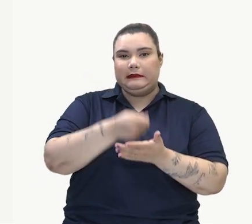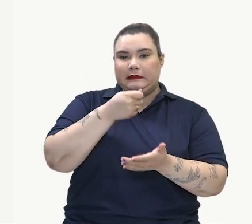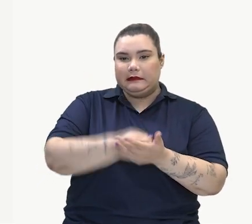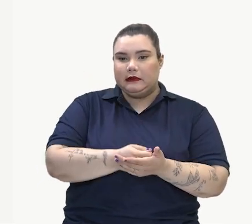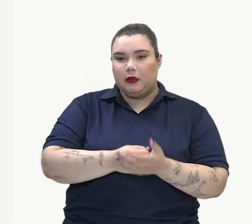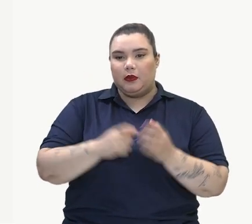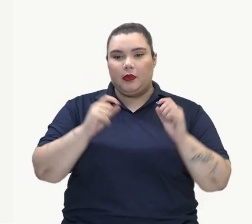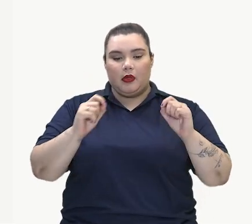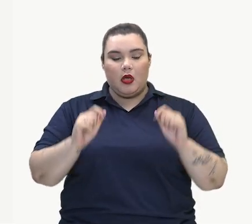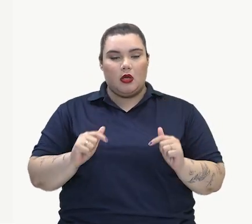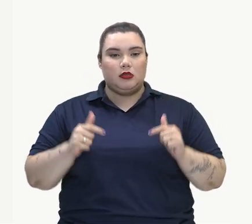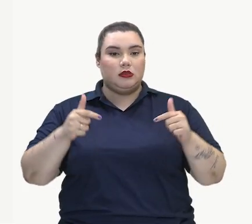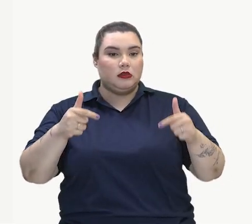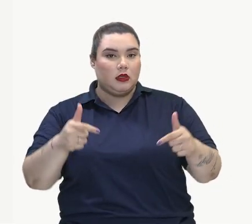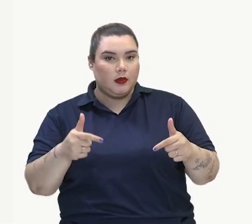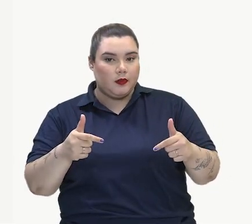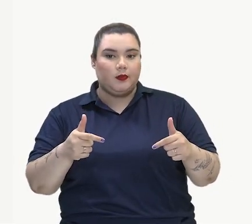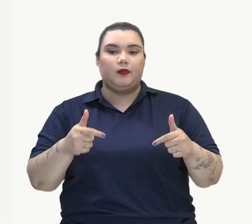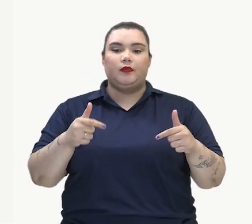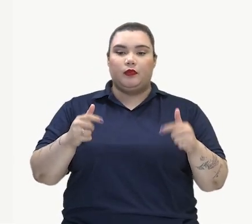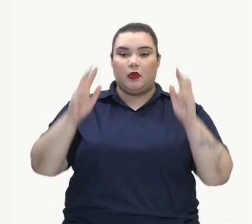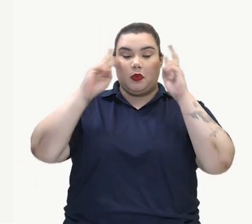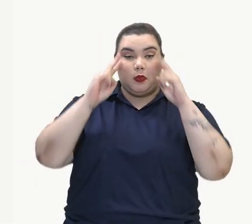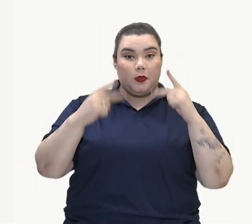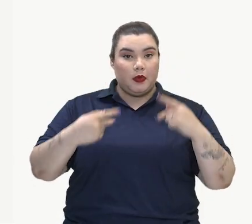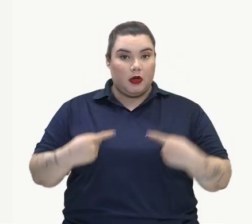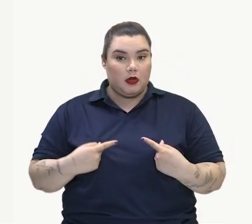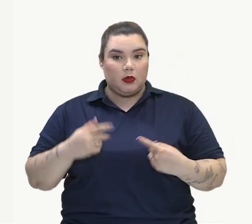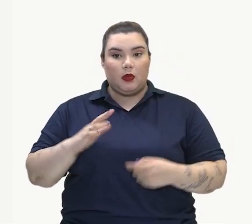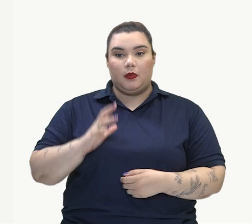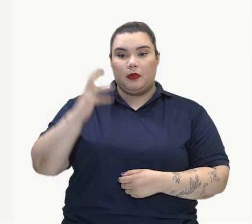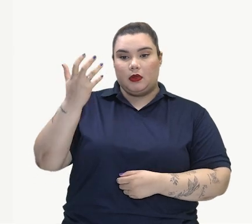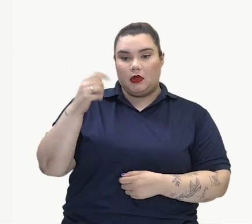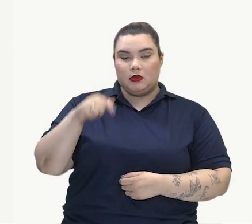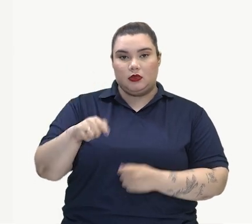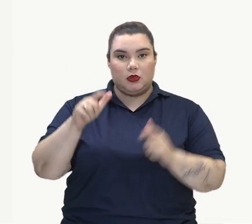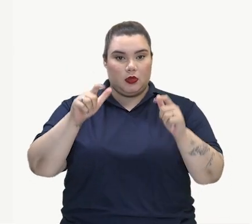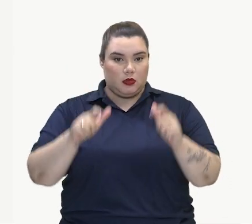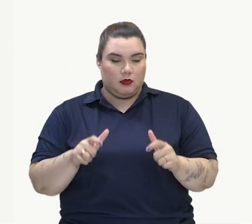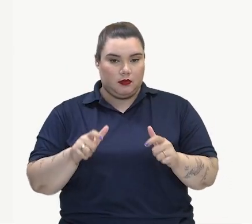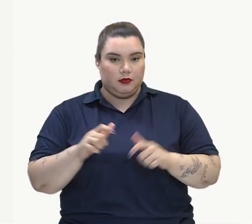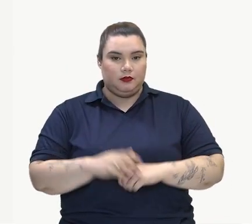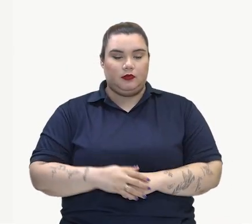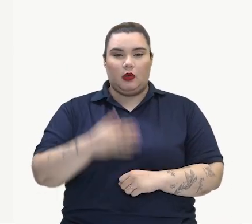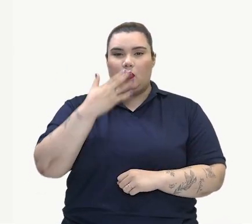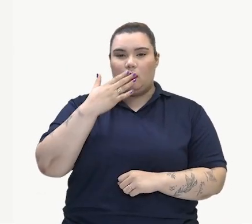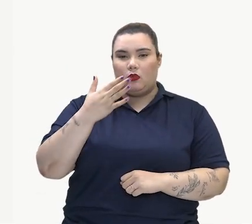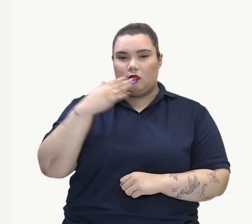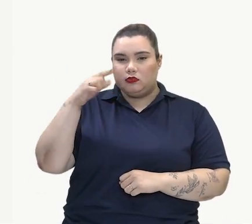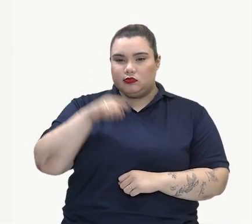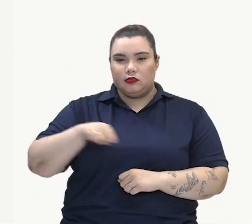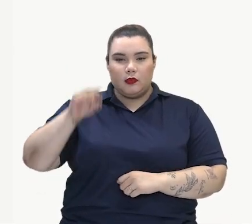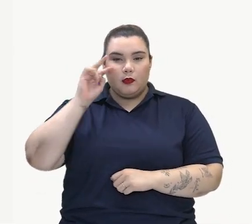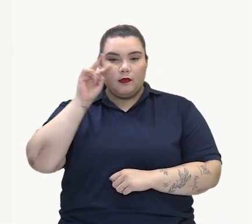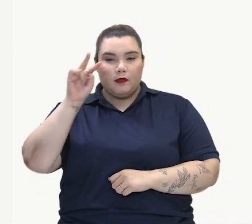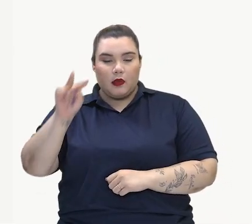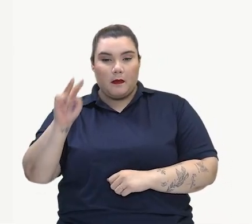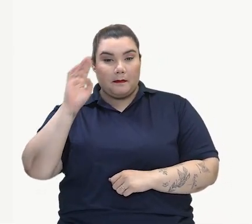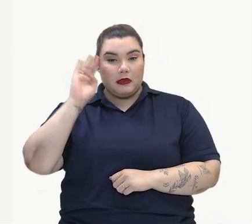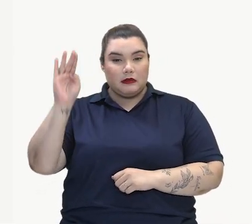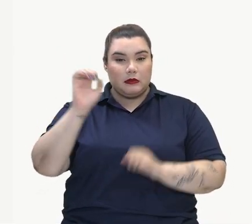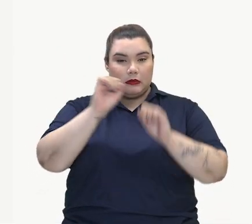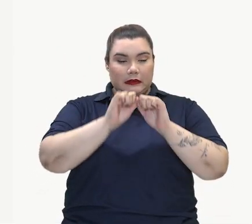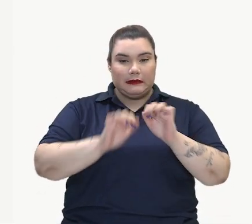uma atividade, um ato humano que ocorre naquele local. E a cor que eu acredito que vocês já estão vendo, que predomina no